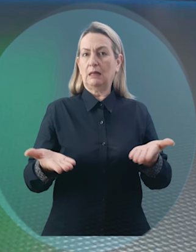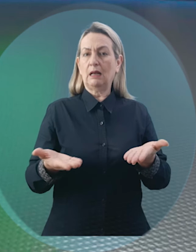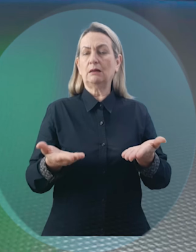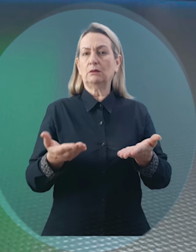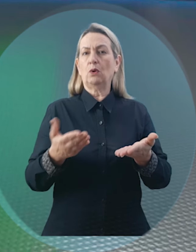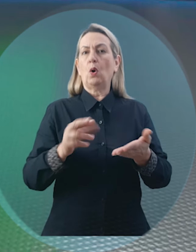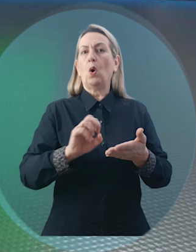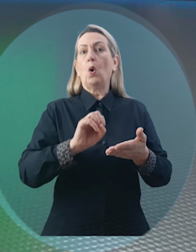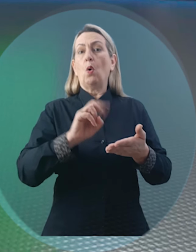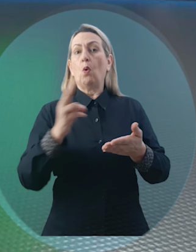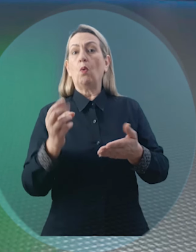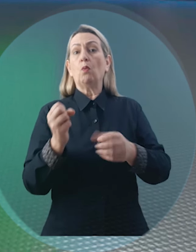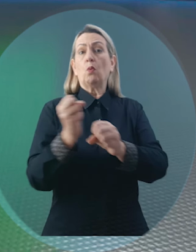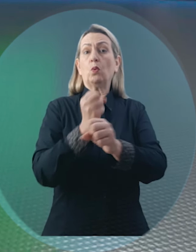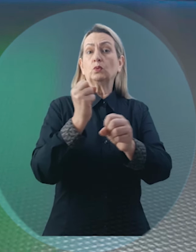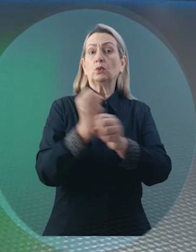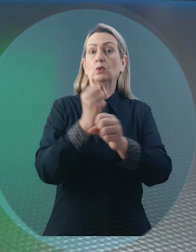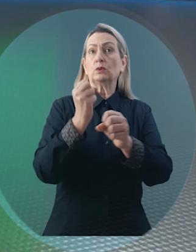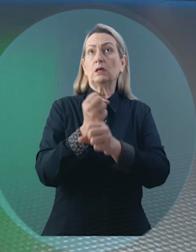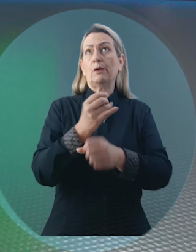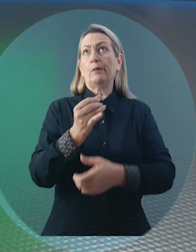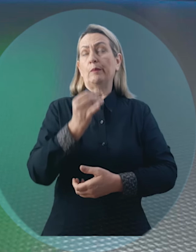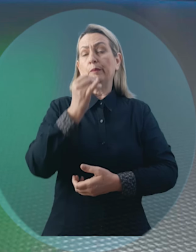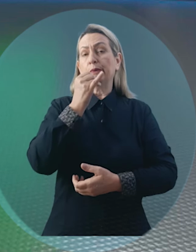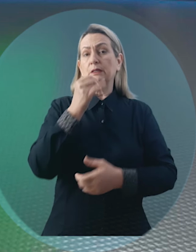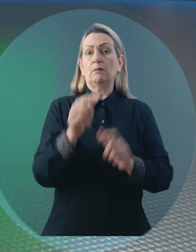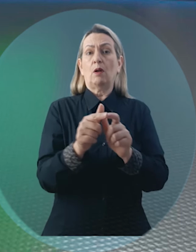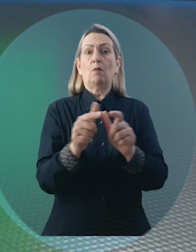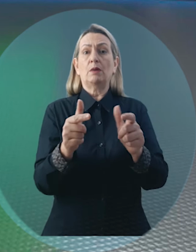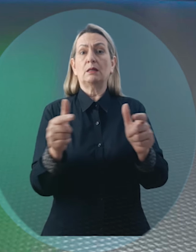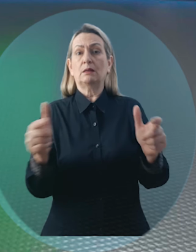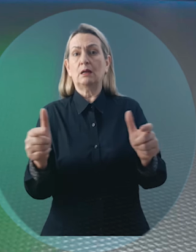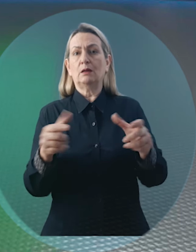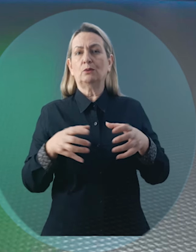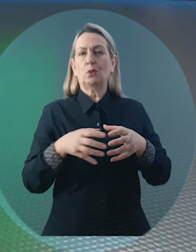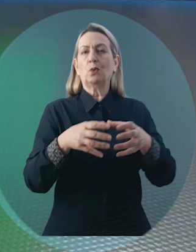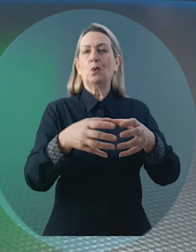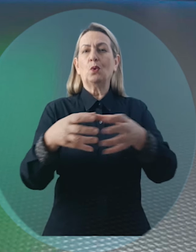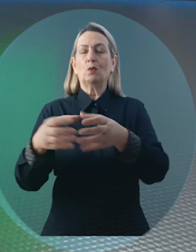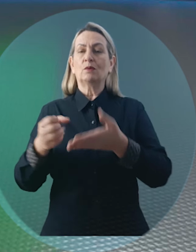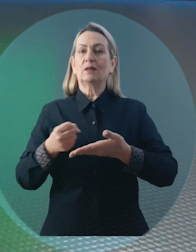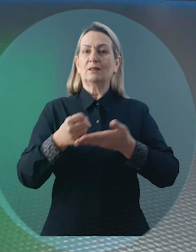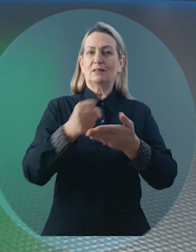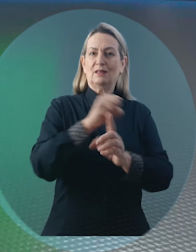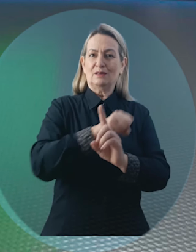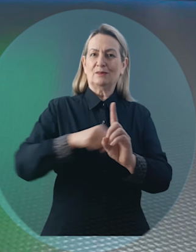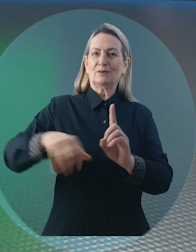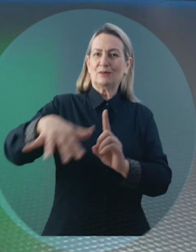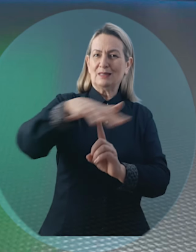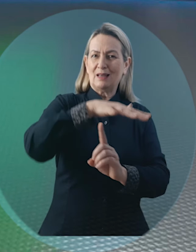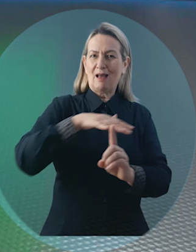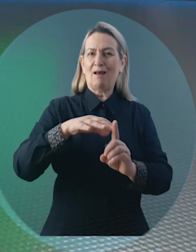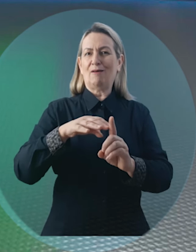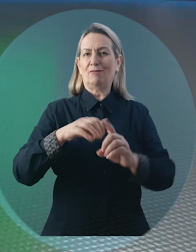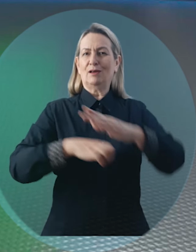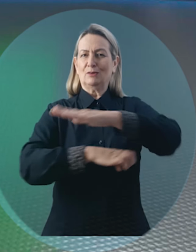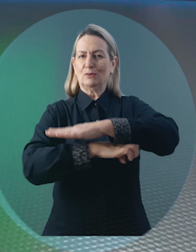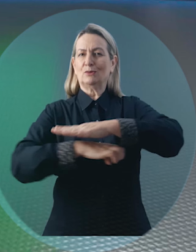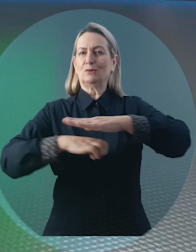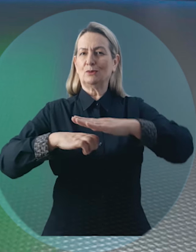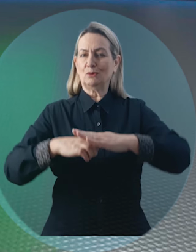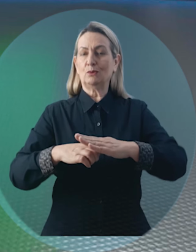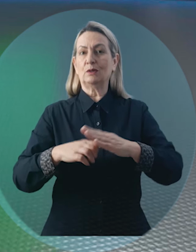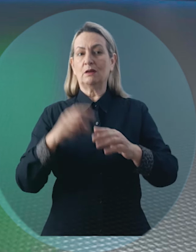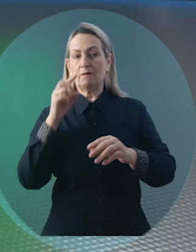prestados lá ou a construção no caso de construção ampliação de unidades de assistência social